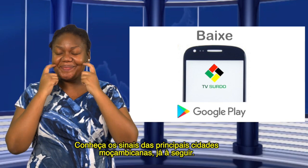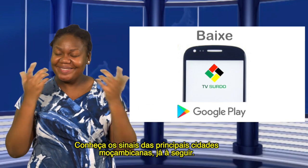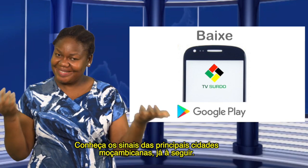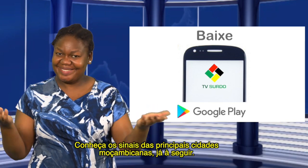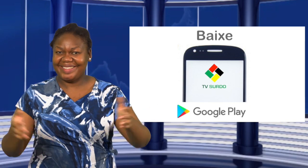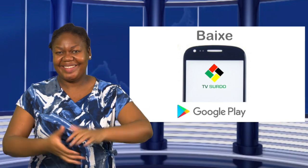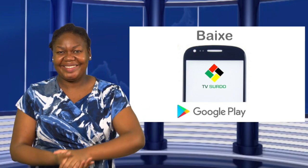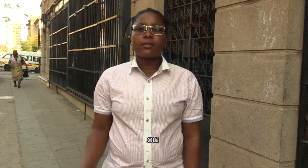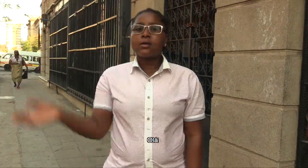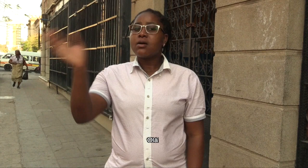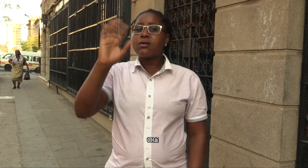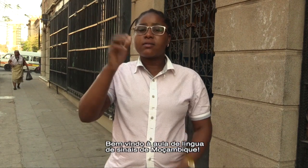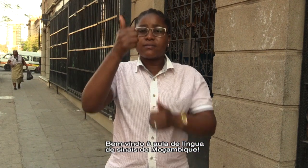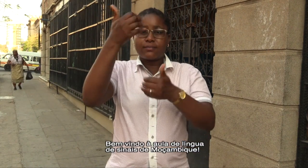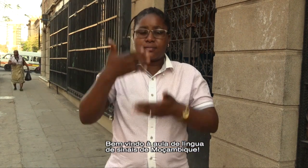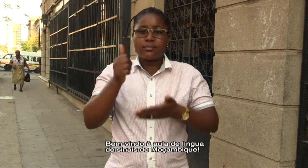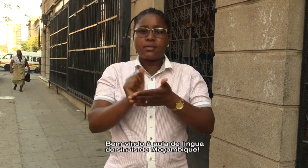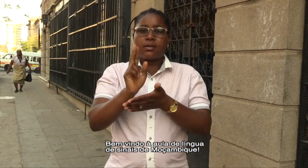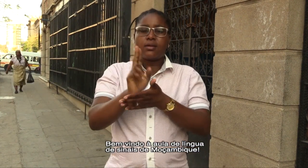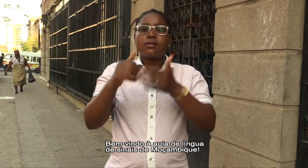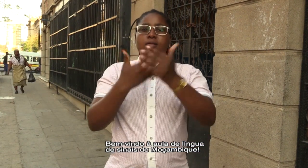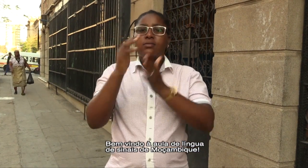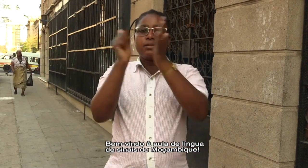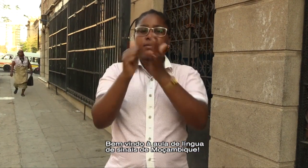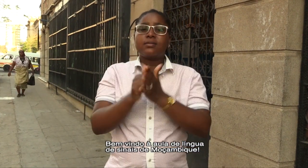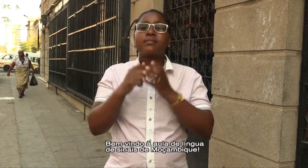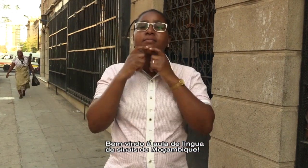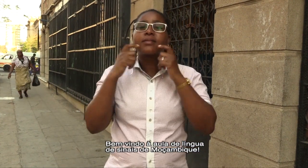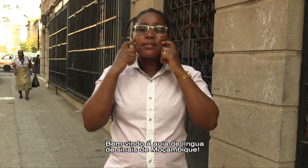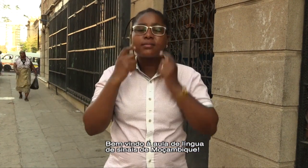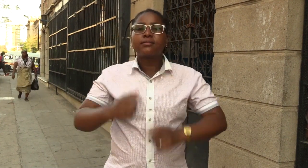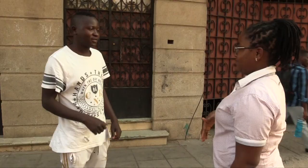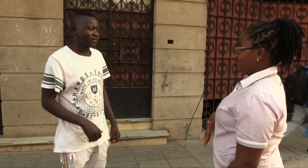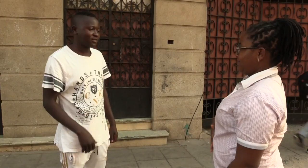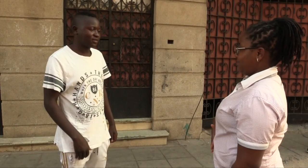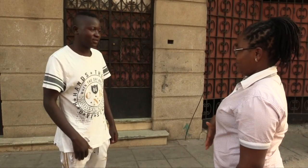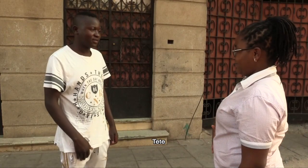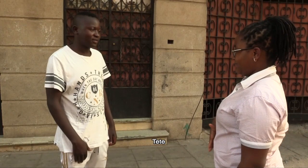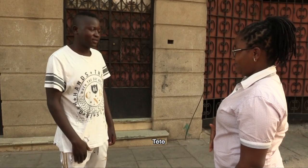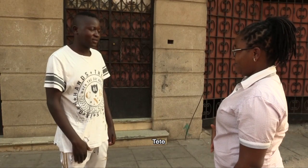já a seguir. Olá, bem-vindo à aula de língua de sinais de Moçambique.